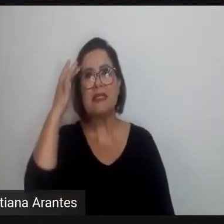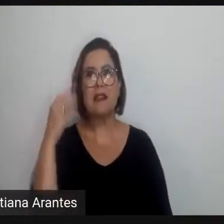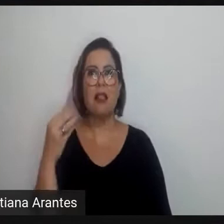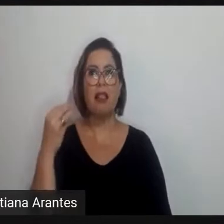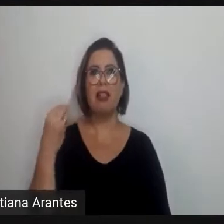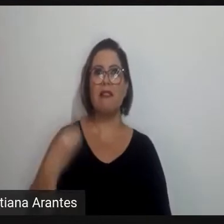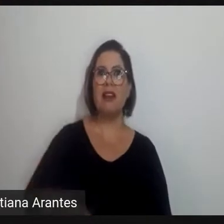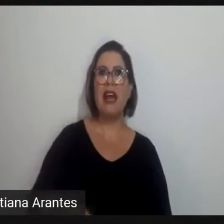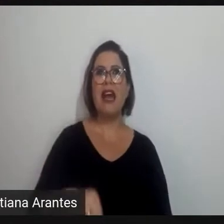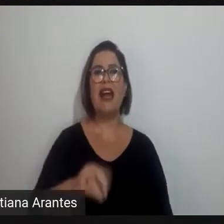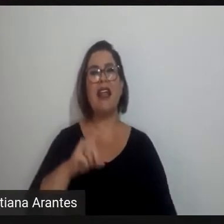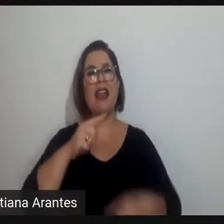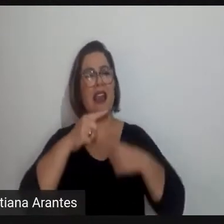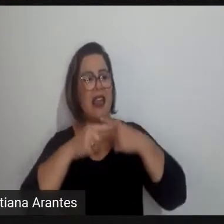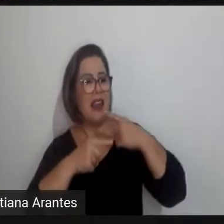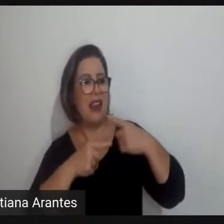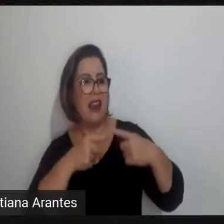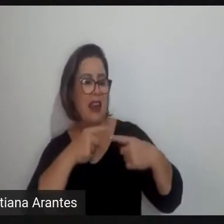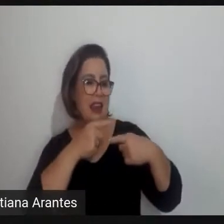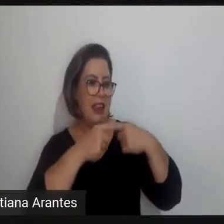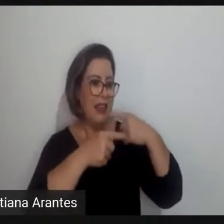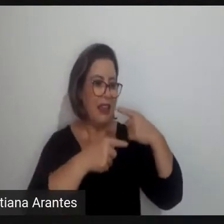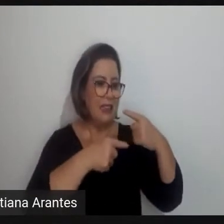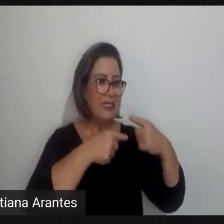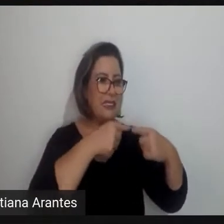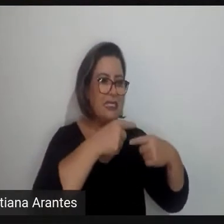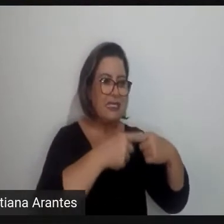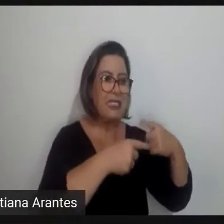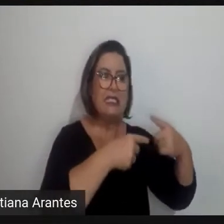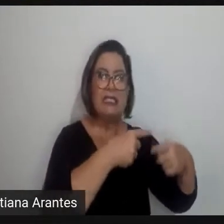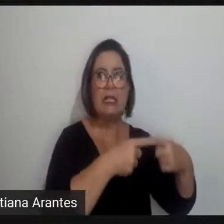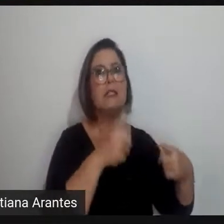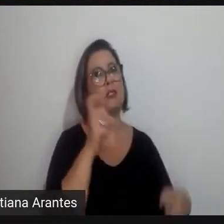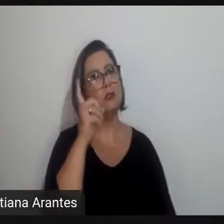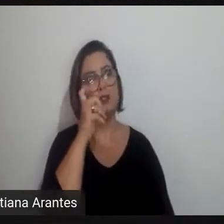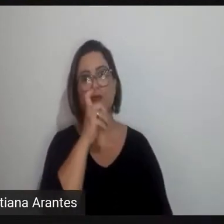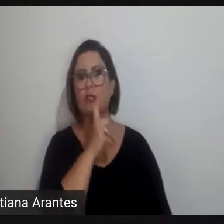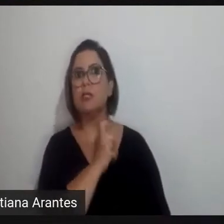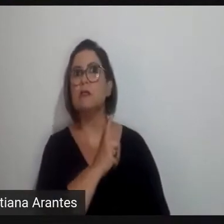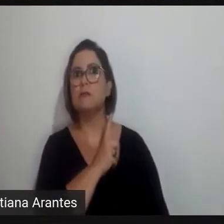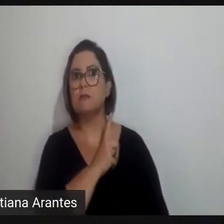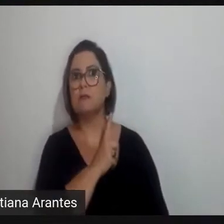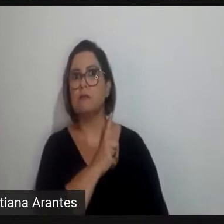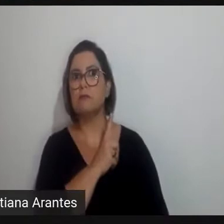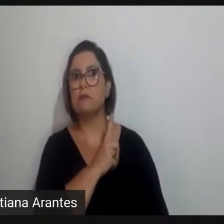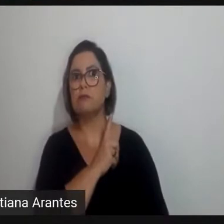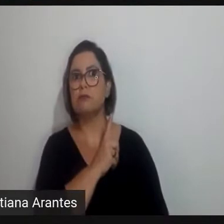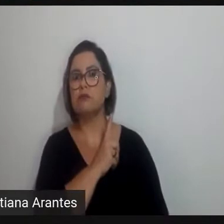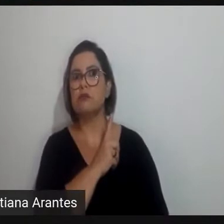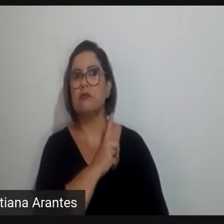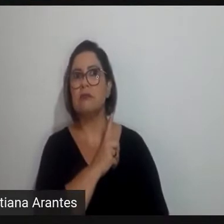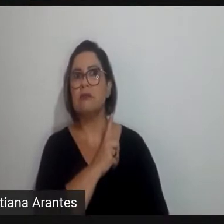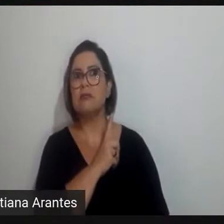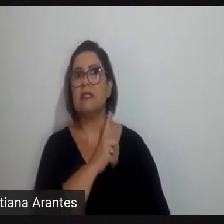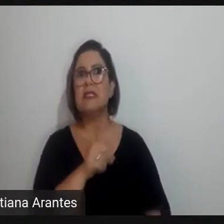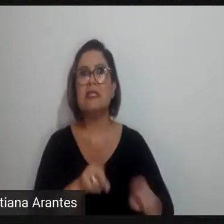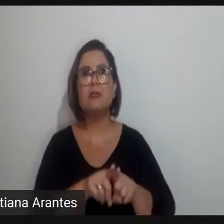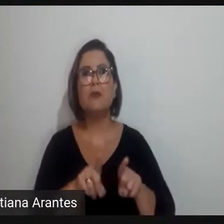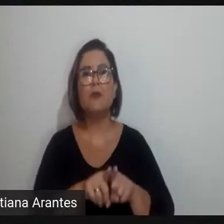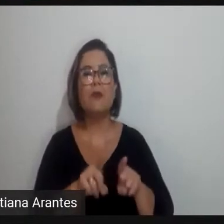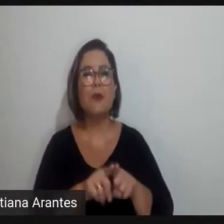teletrabalho. A jornada de trabalho cumprida exatamente naquele horário, só que em ambiente